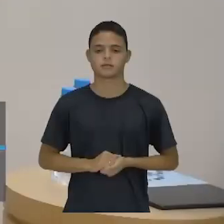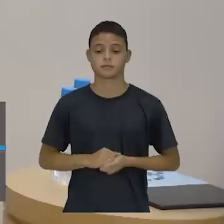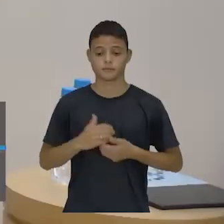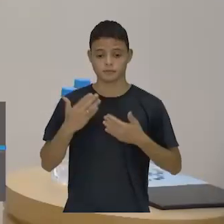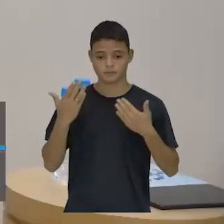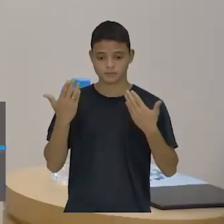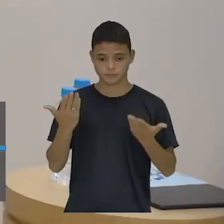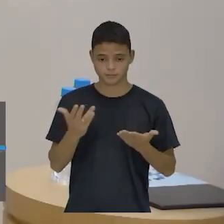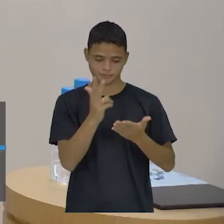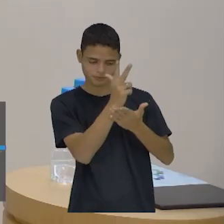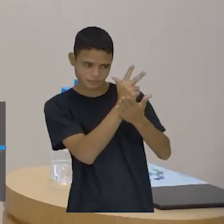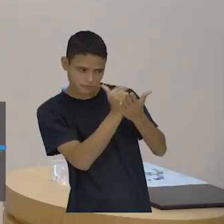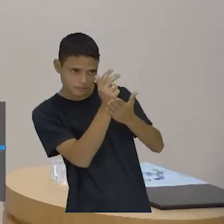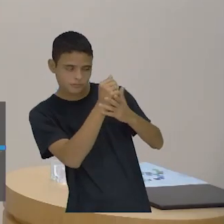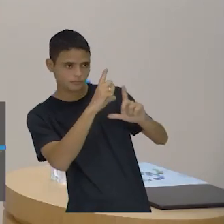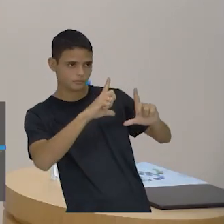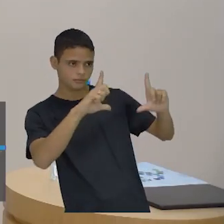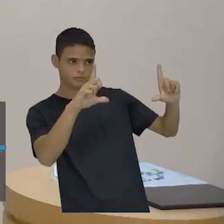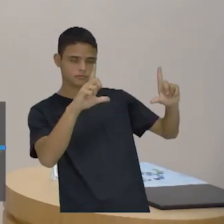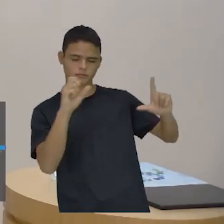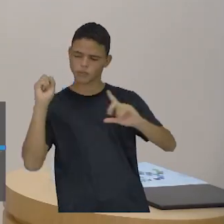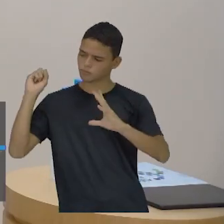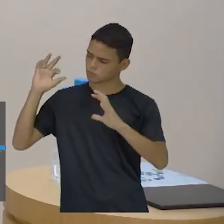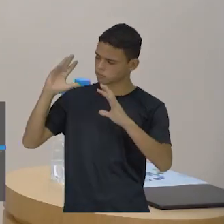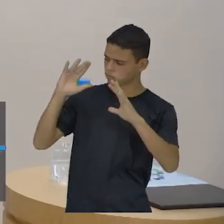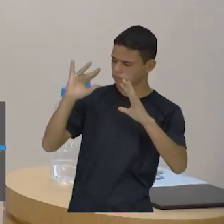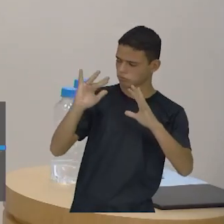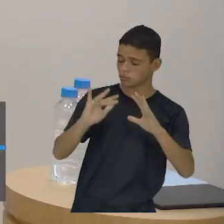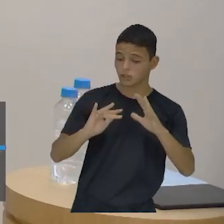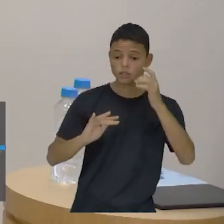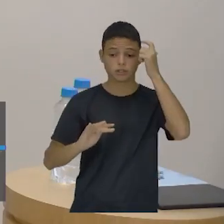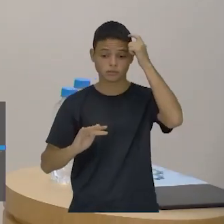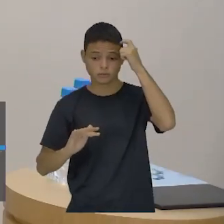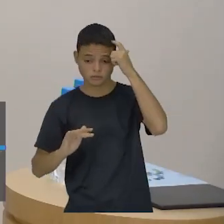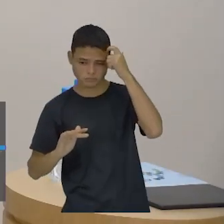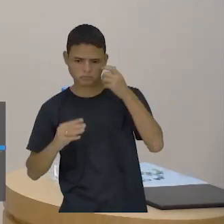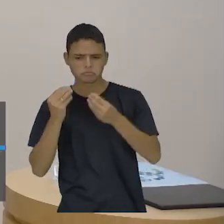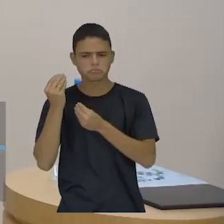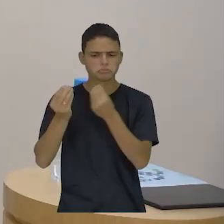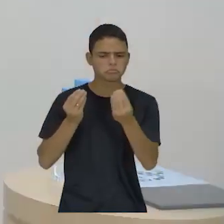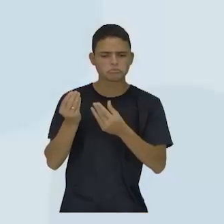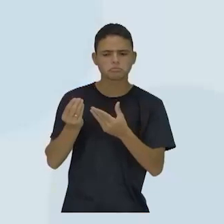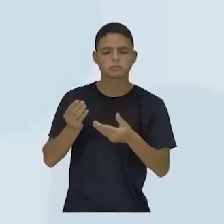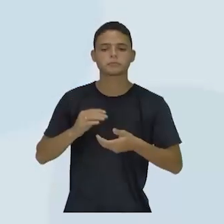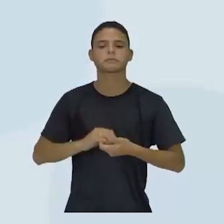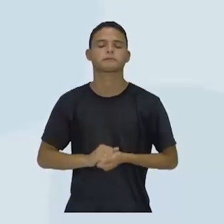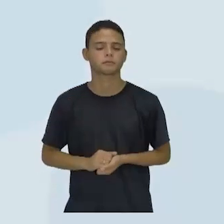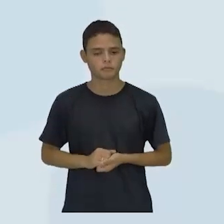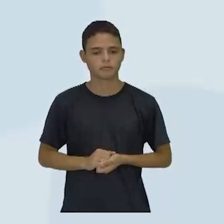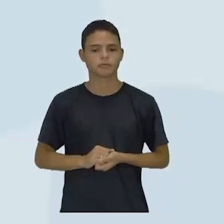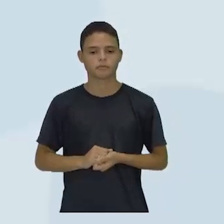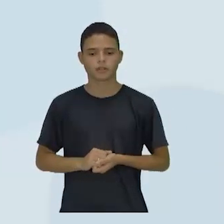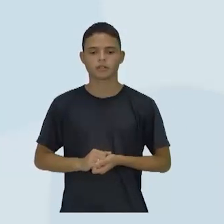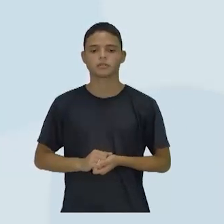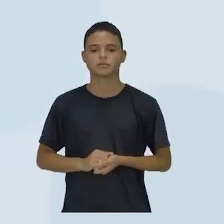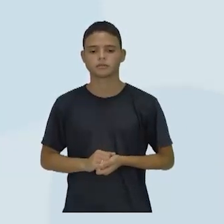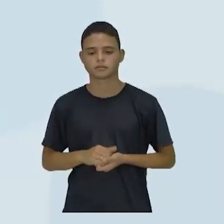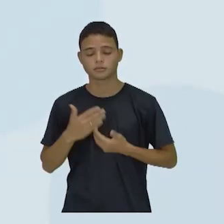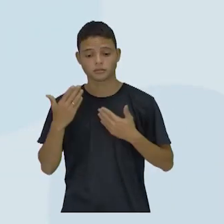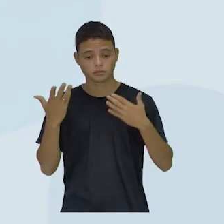Então, a imagem sobre marcianos que invadem a Terra. Estou aqui, eu já. Marcianos invadem a Terra, fazendo uma legenda, né? E o